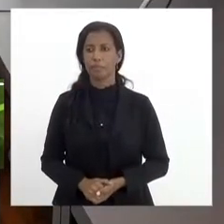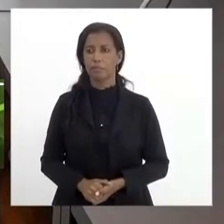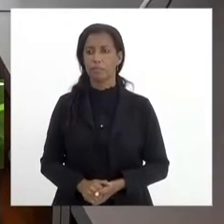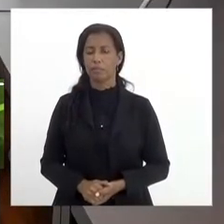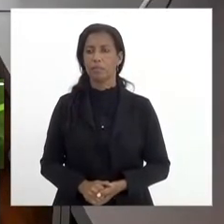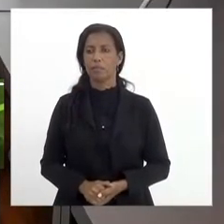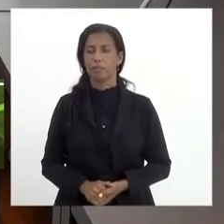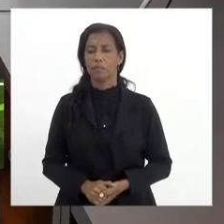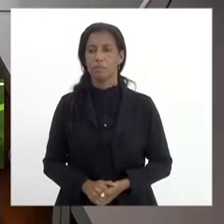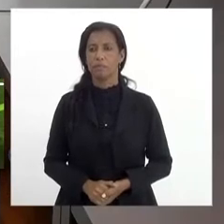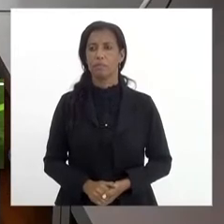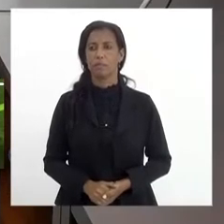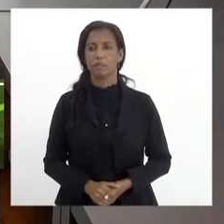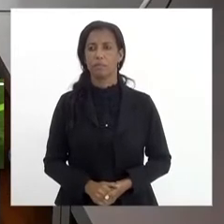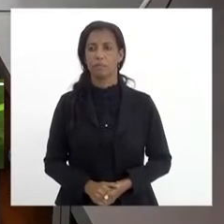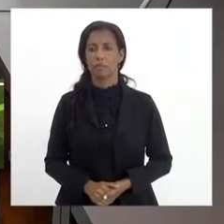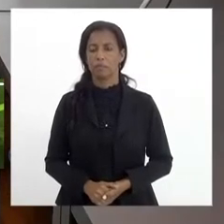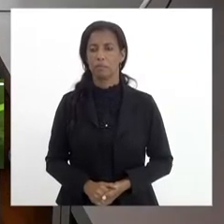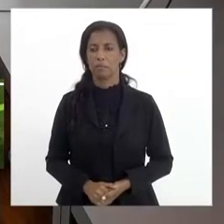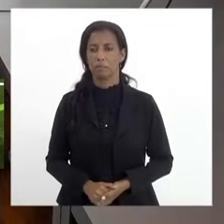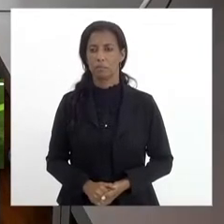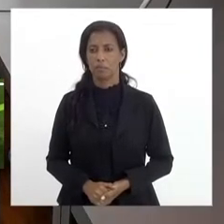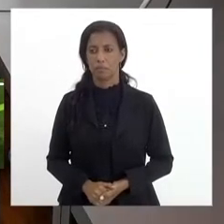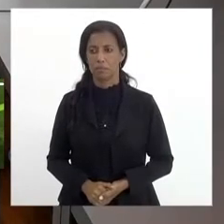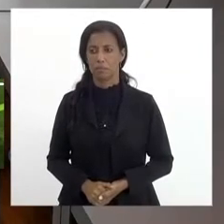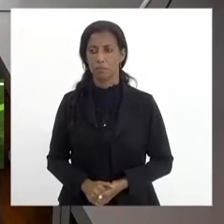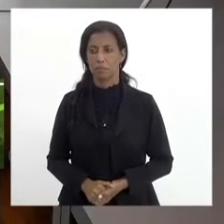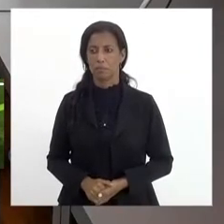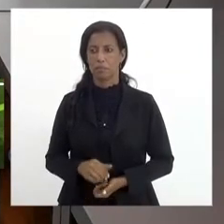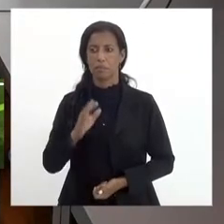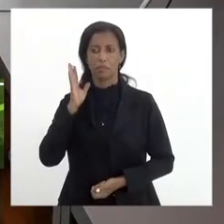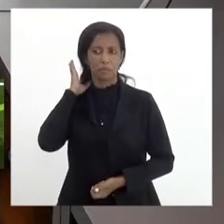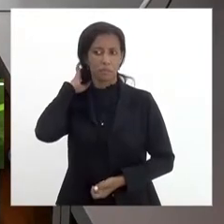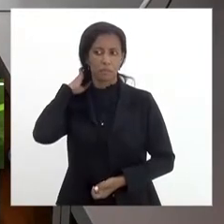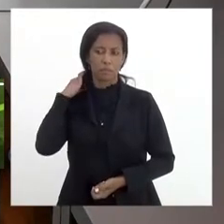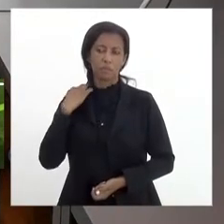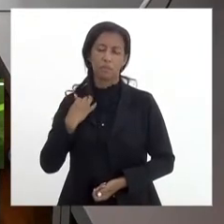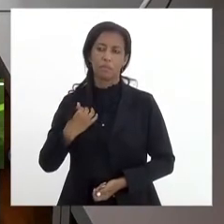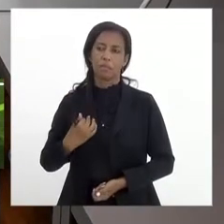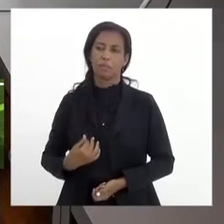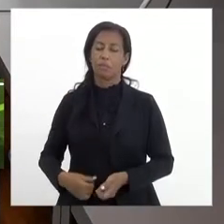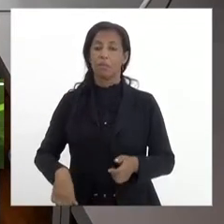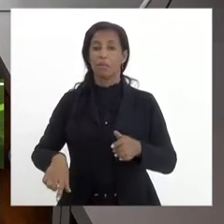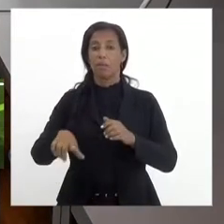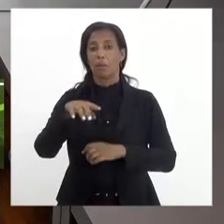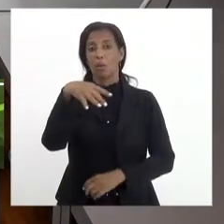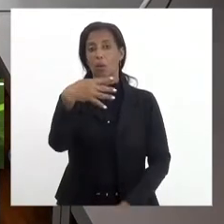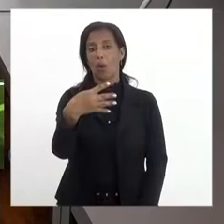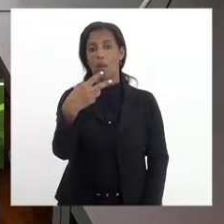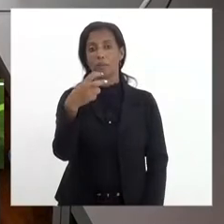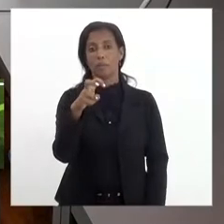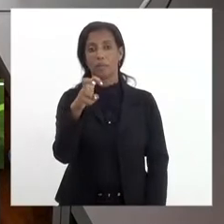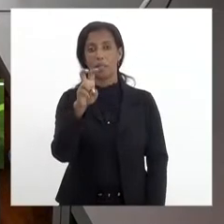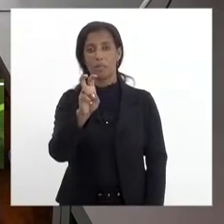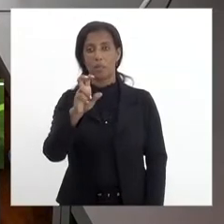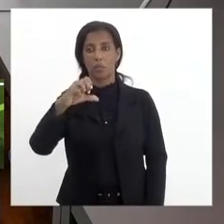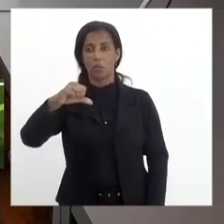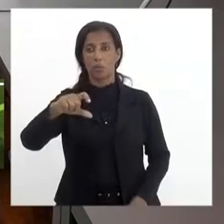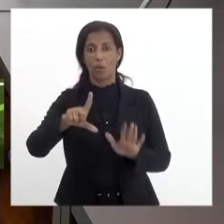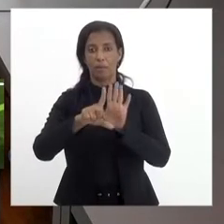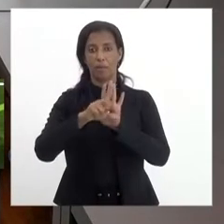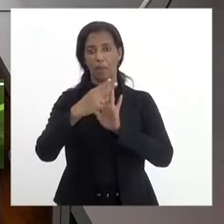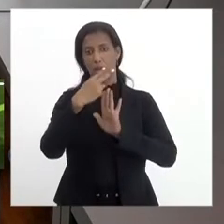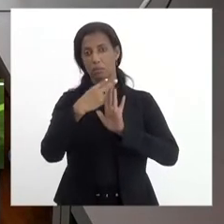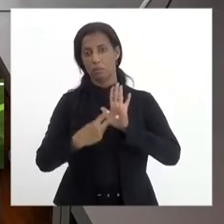Mônica. Deputada Mônica, ok. Obrigada, presidente. Analisa a lei 4359, por favor, deputada Mônica.